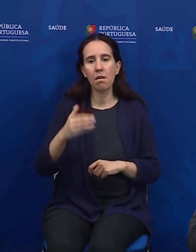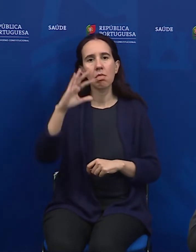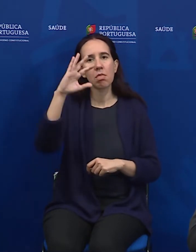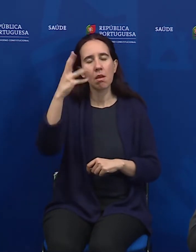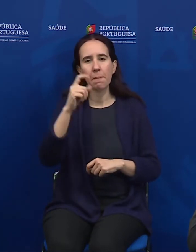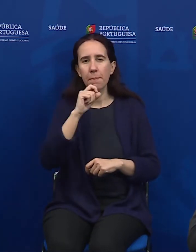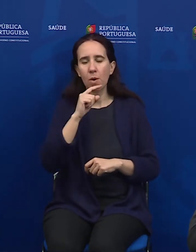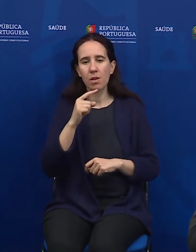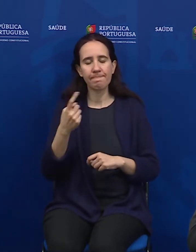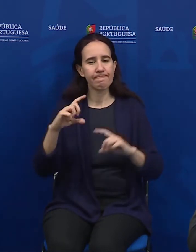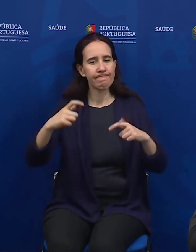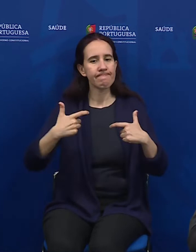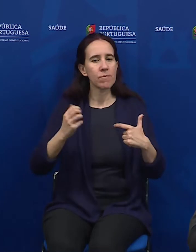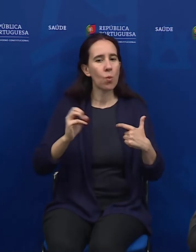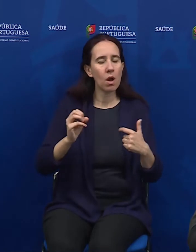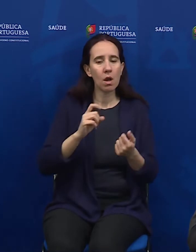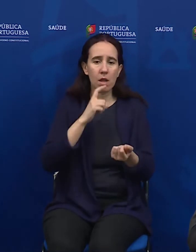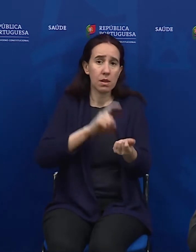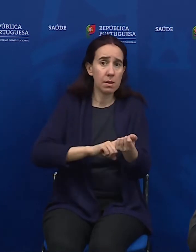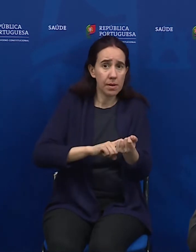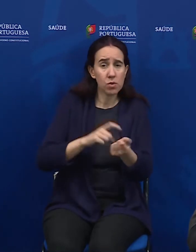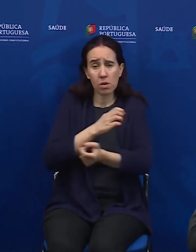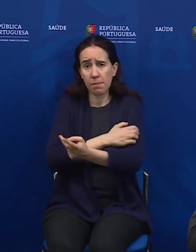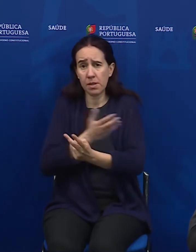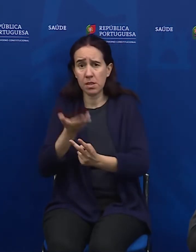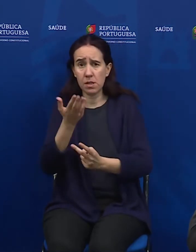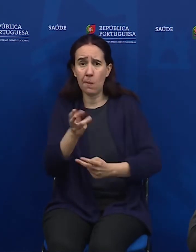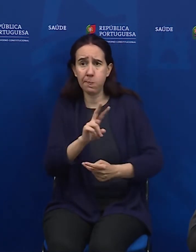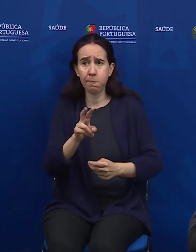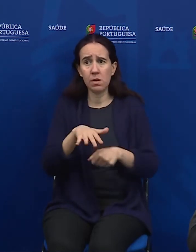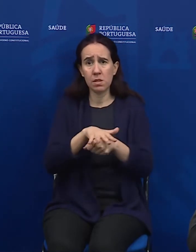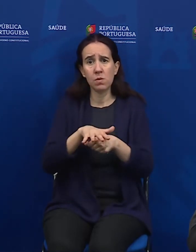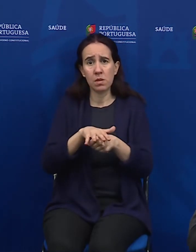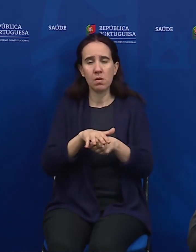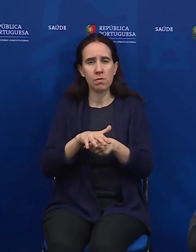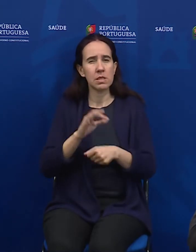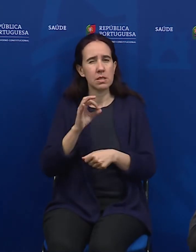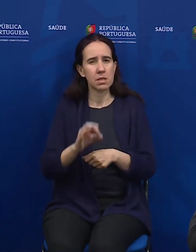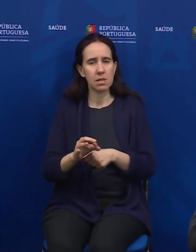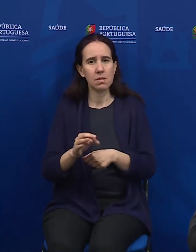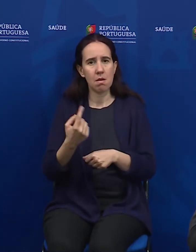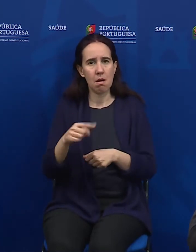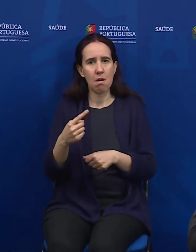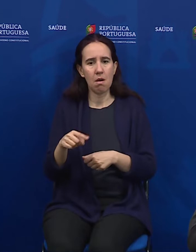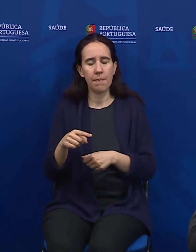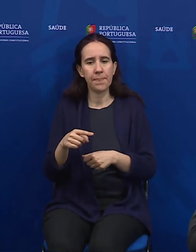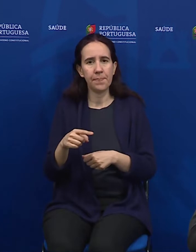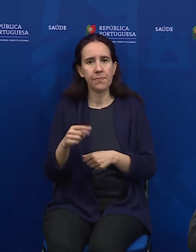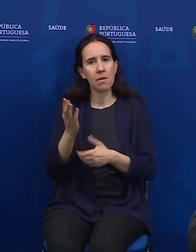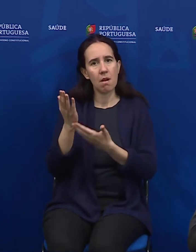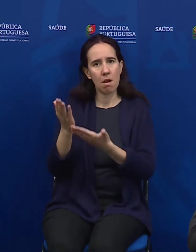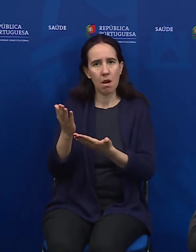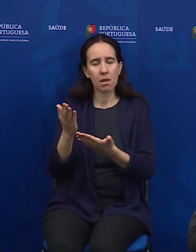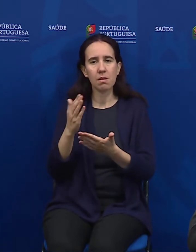uma descompensação, quer da diabetes, quer da hipertensão, essa situação estará com certeza coberta